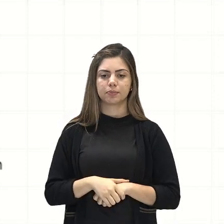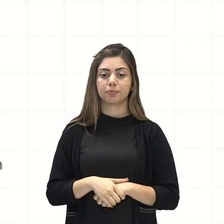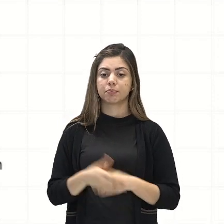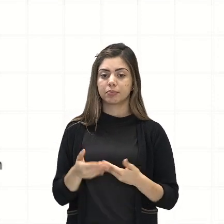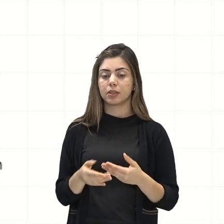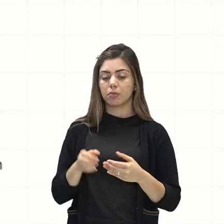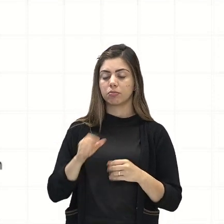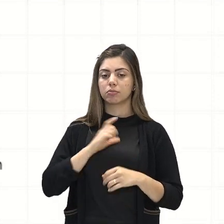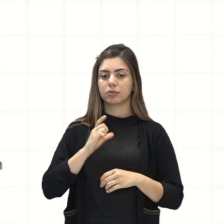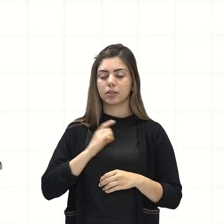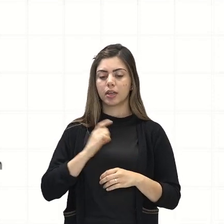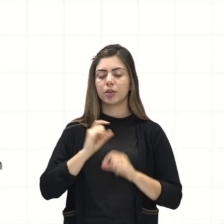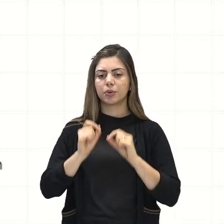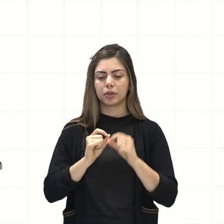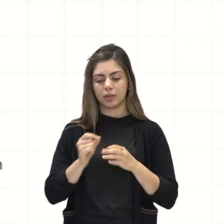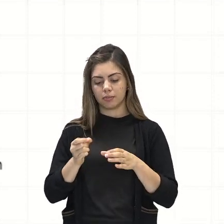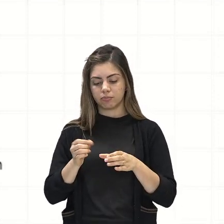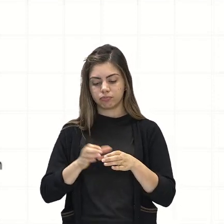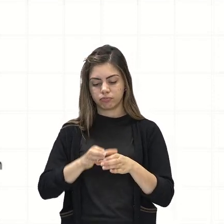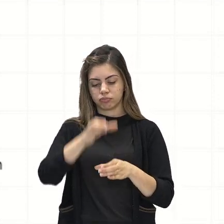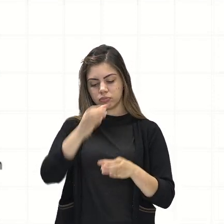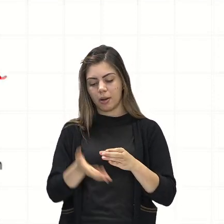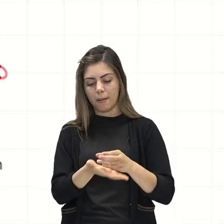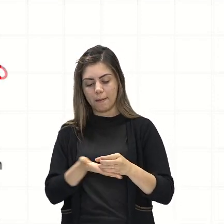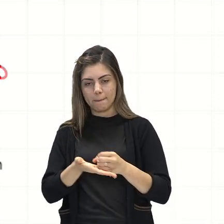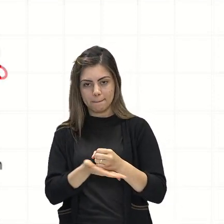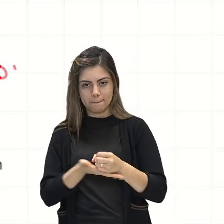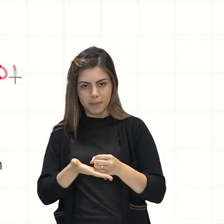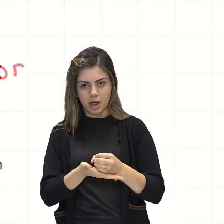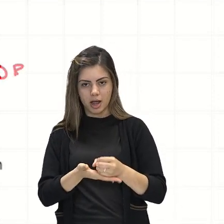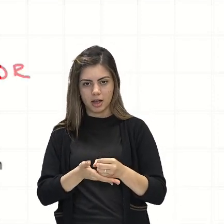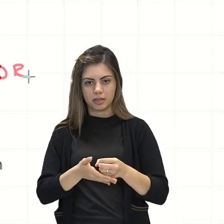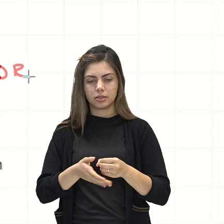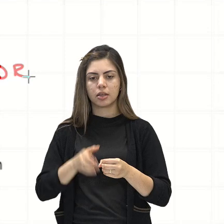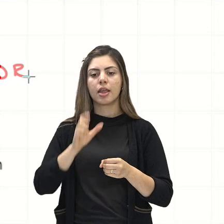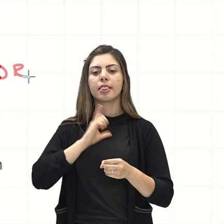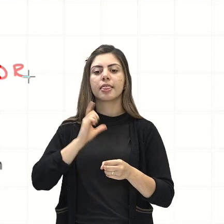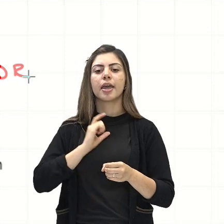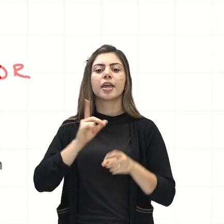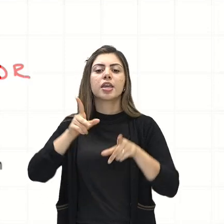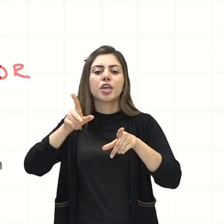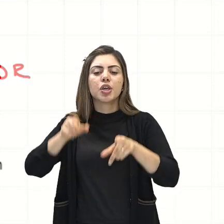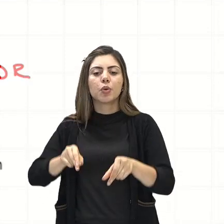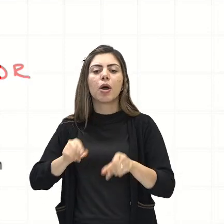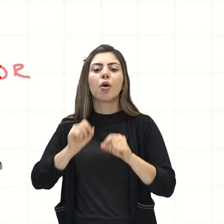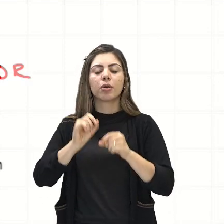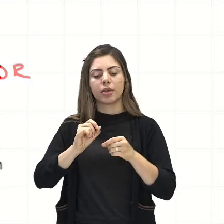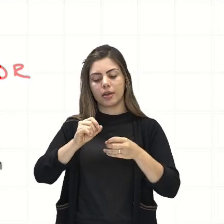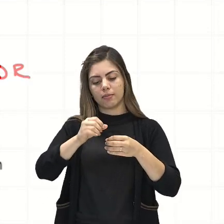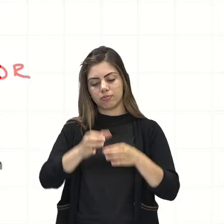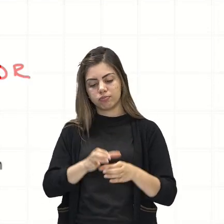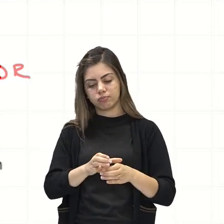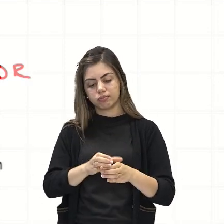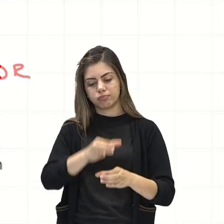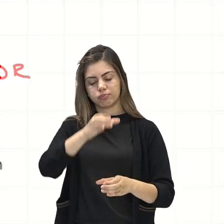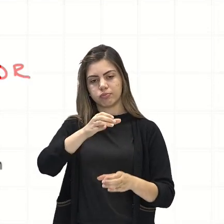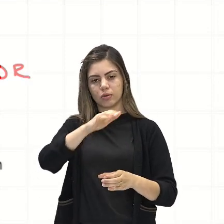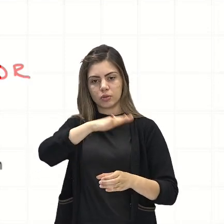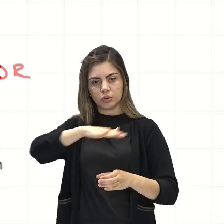base inferior é a mesma coisa que acontece na